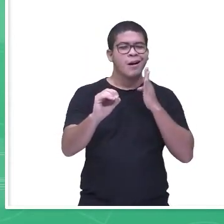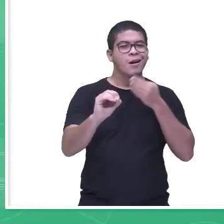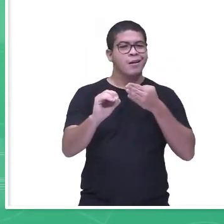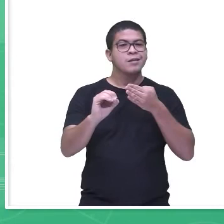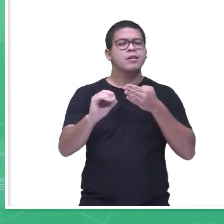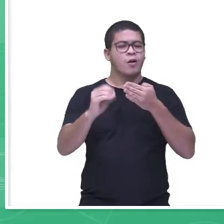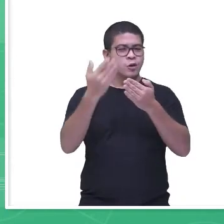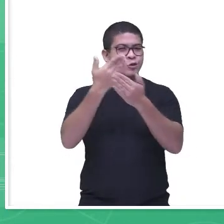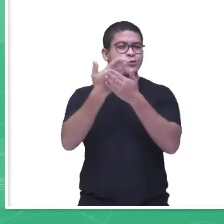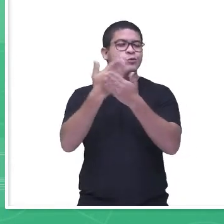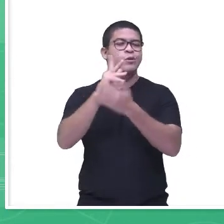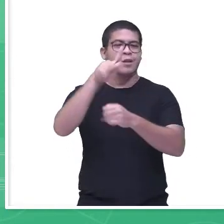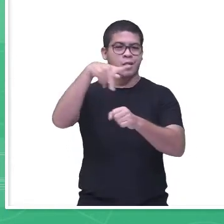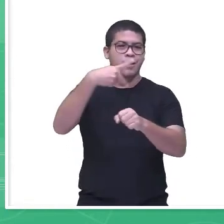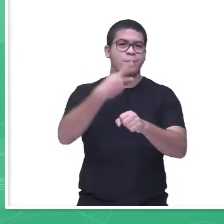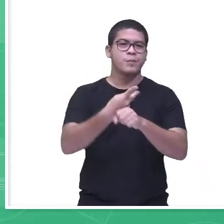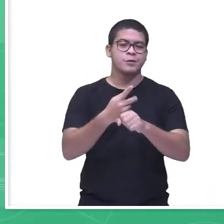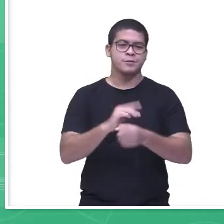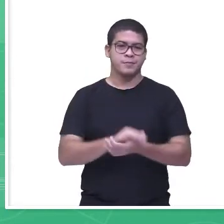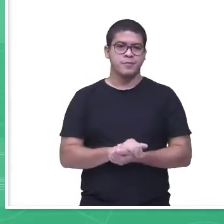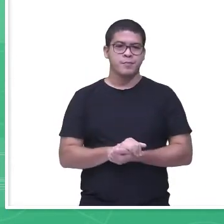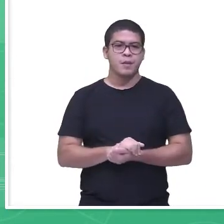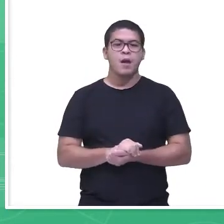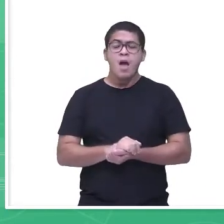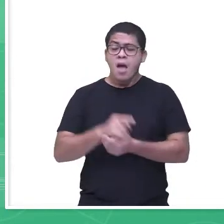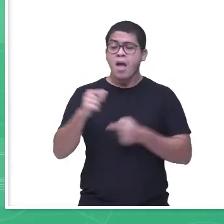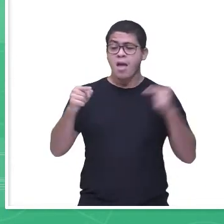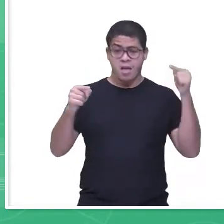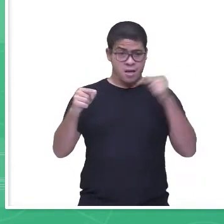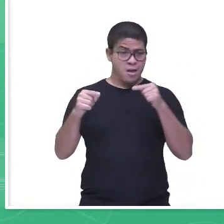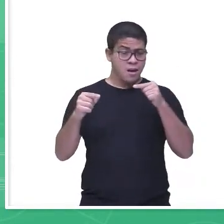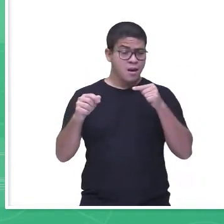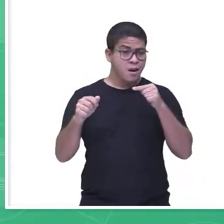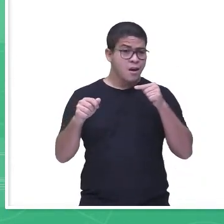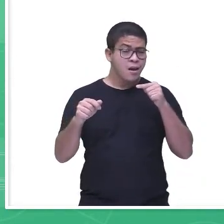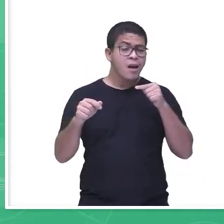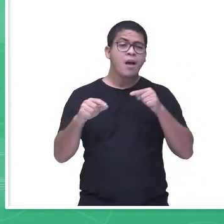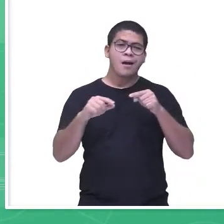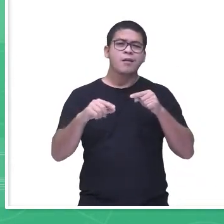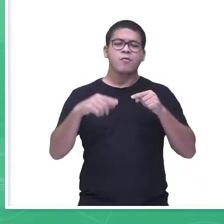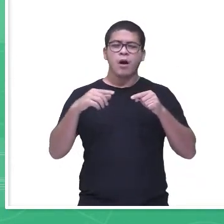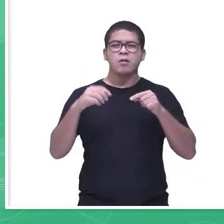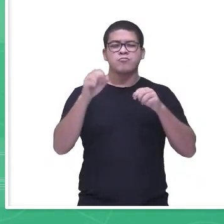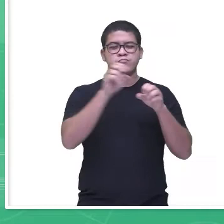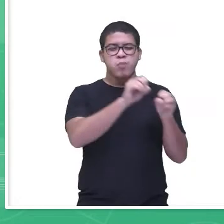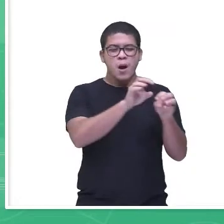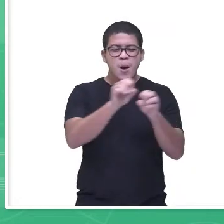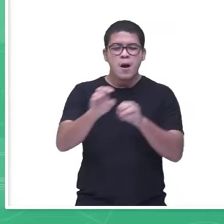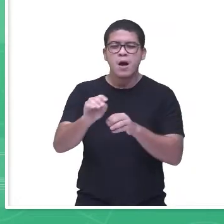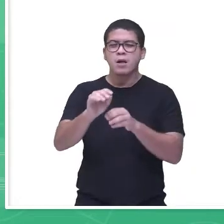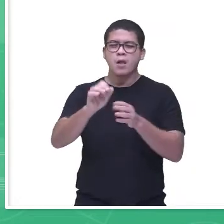chamado Platão. É Platão quem vai trazer para nós todo o conhecimento, tudo aquilo que